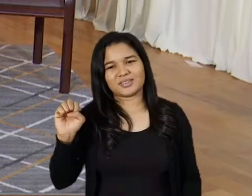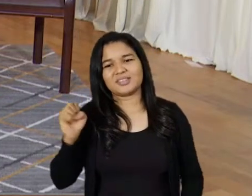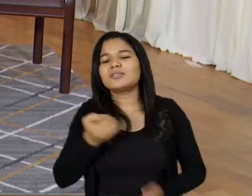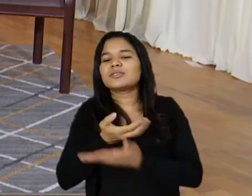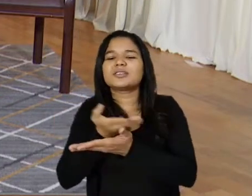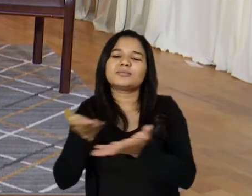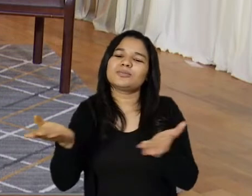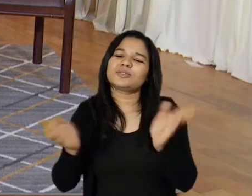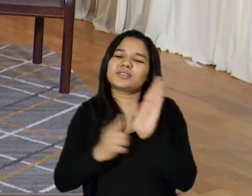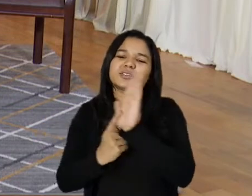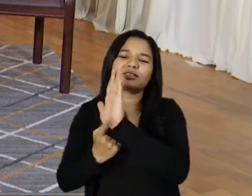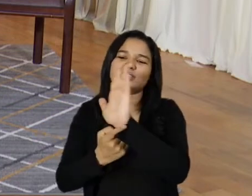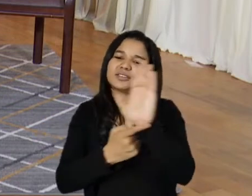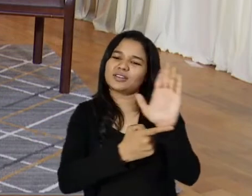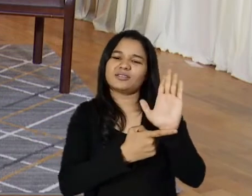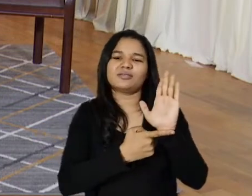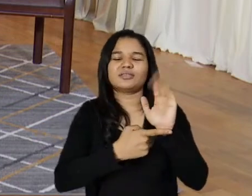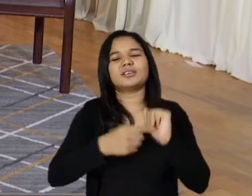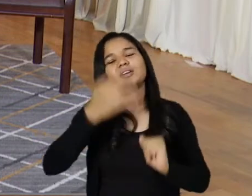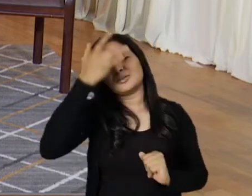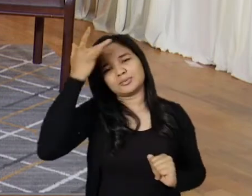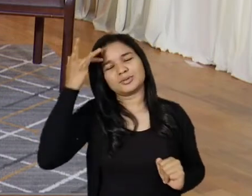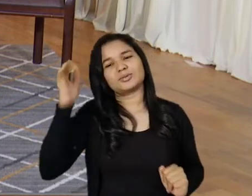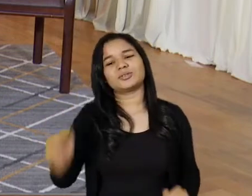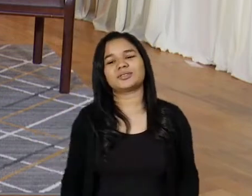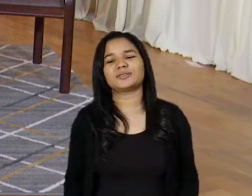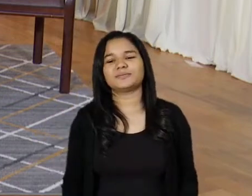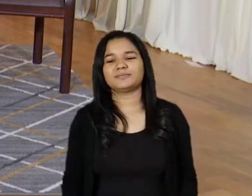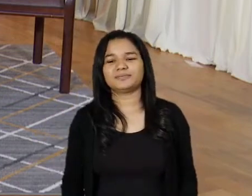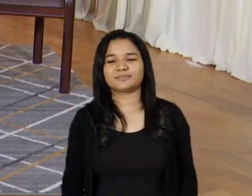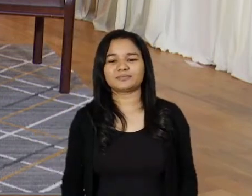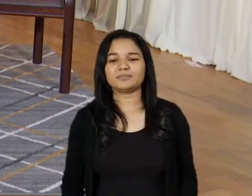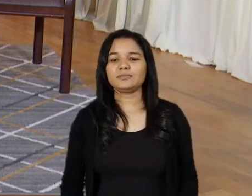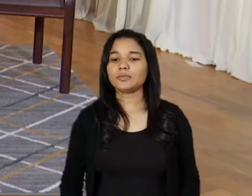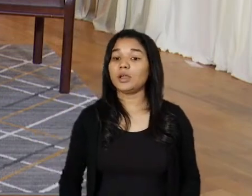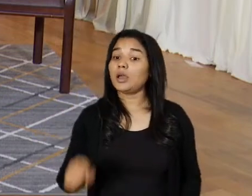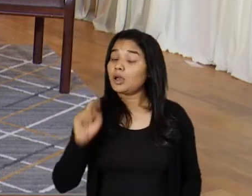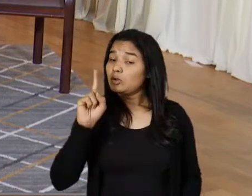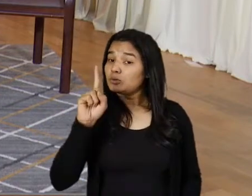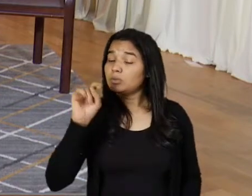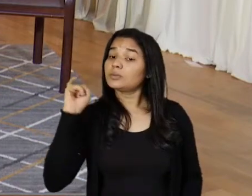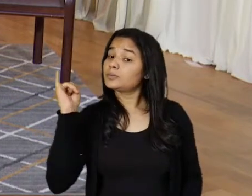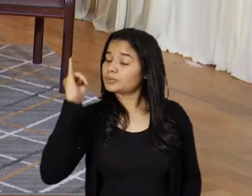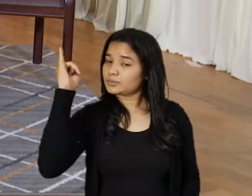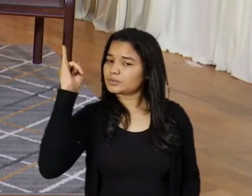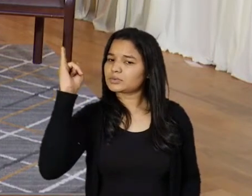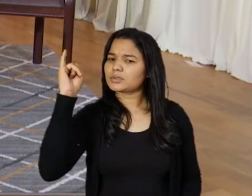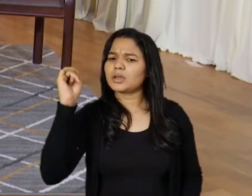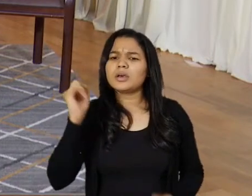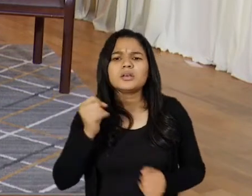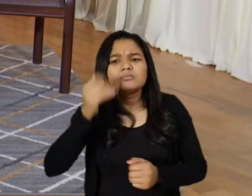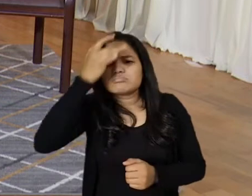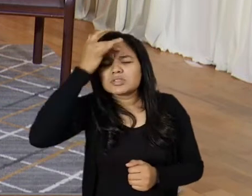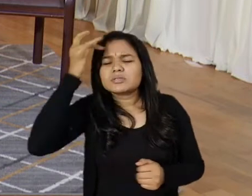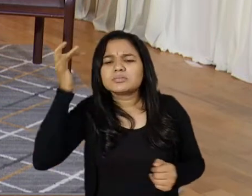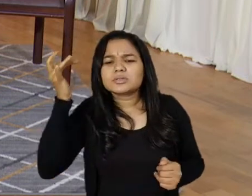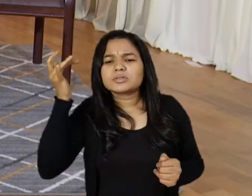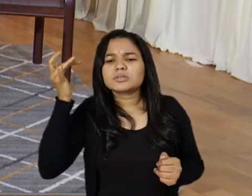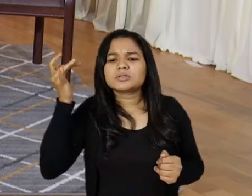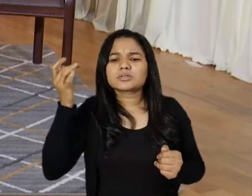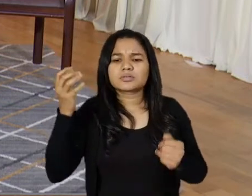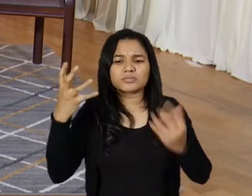seu trabalho envolvido. Existem alguns aspectos muito importantes. Primeiro, se o povo tivesse aceitado aquela mensagem, Deus não enviaria o